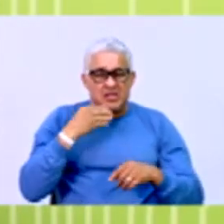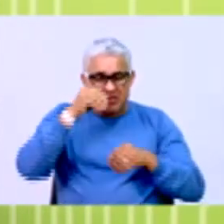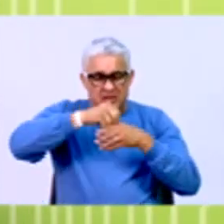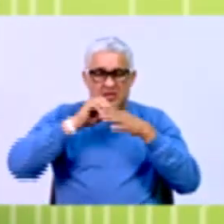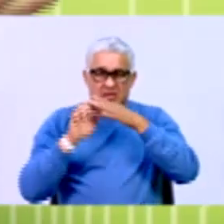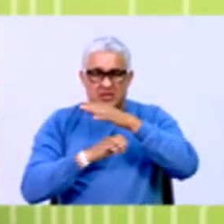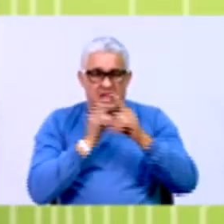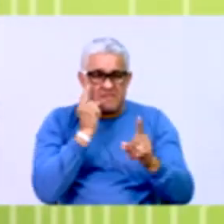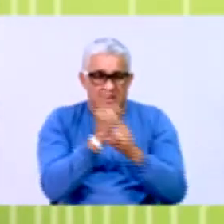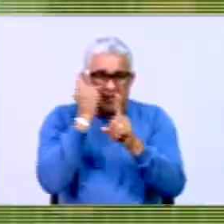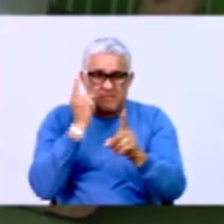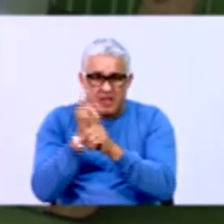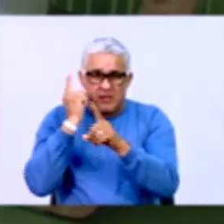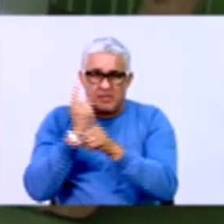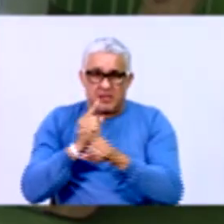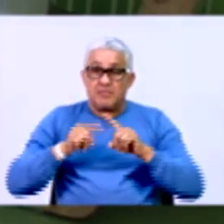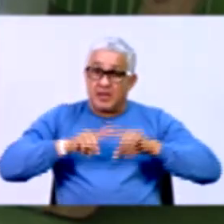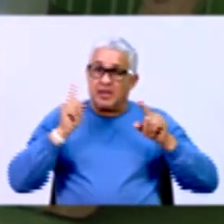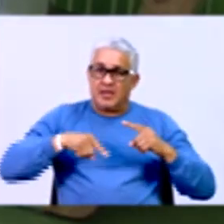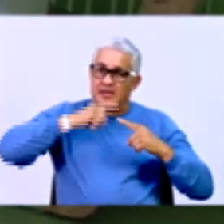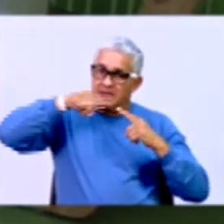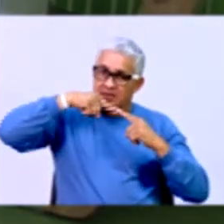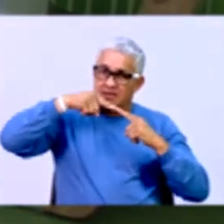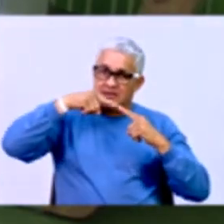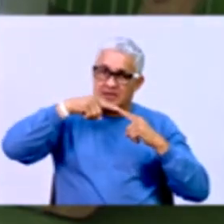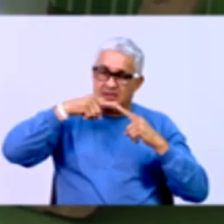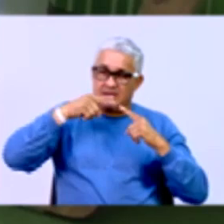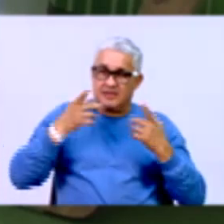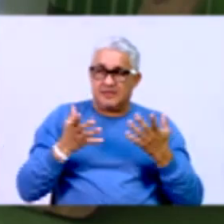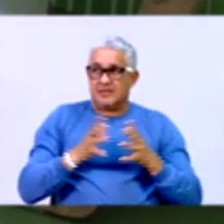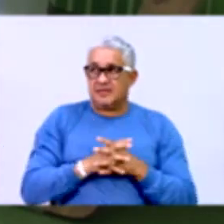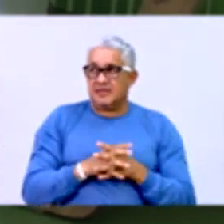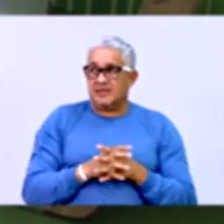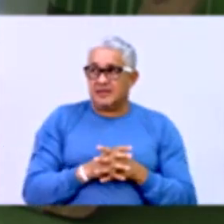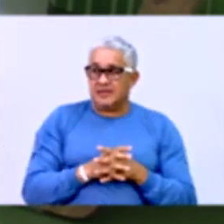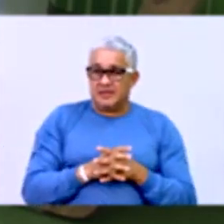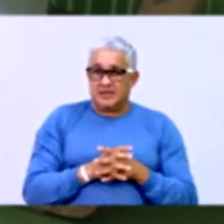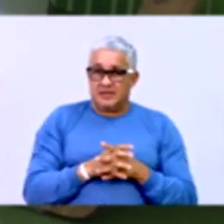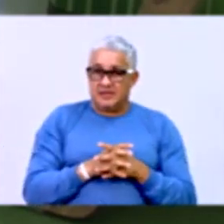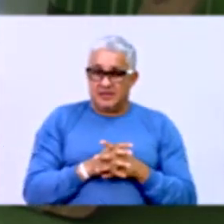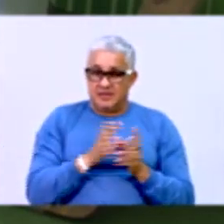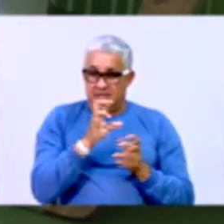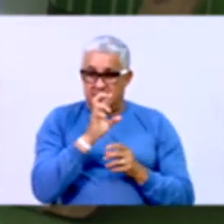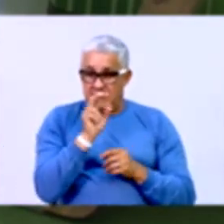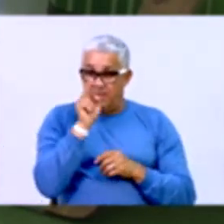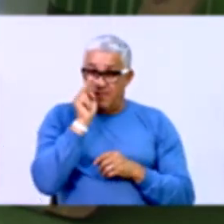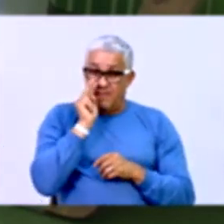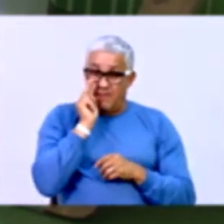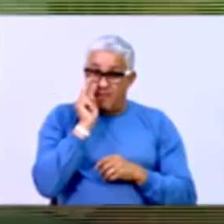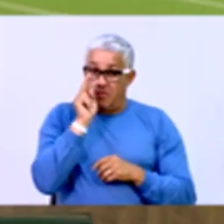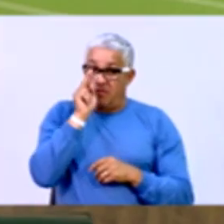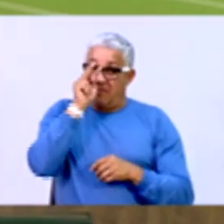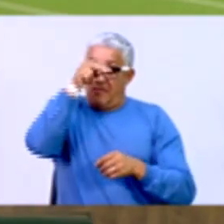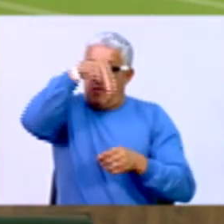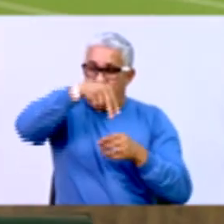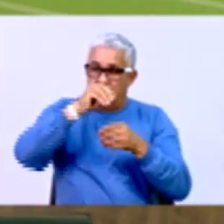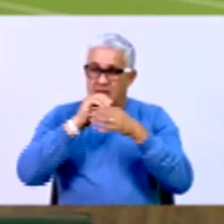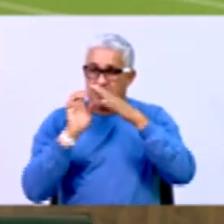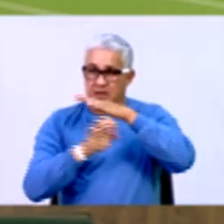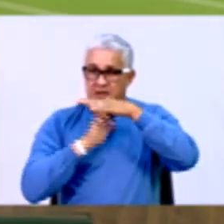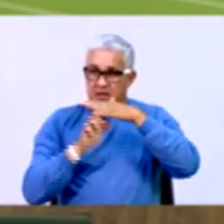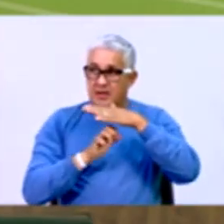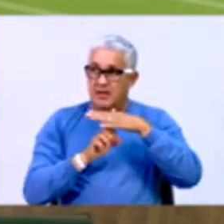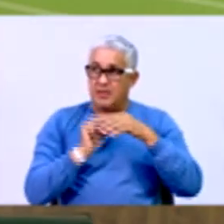né? Mas esse é o objetivo, acho que não é enxergar defeito, é enxergar o que não está dando certo, vamos dizer isso, né?